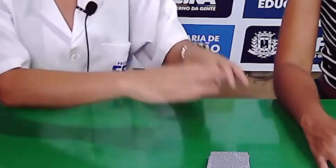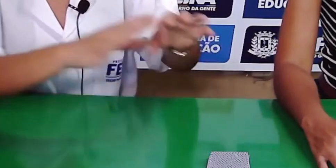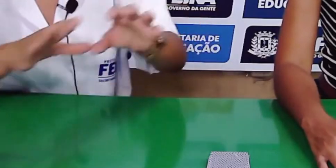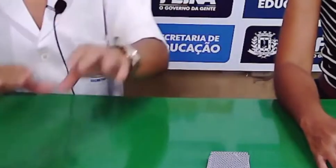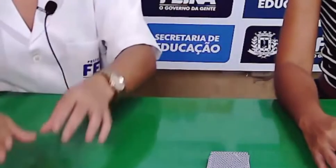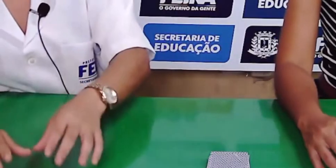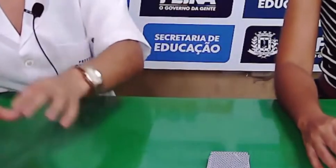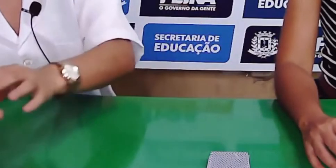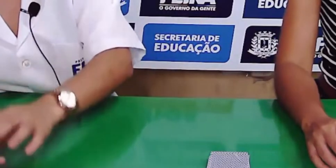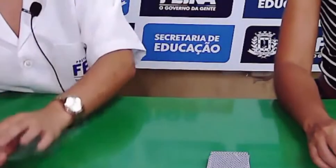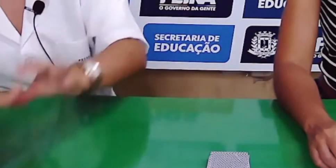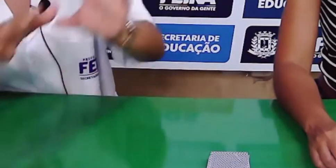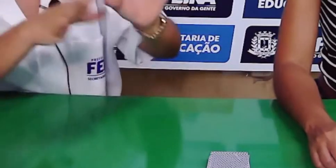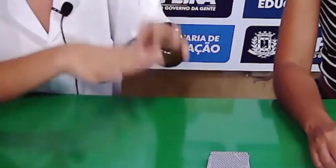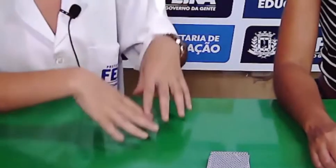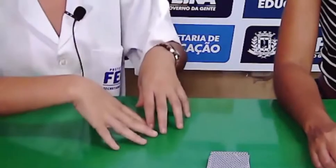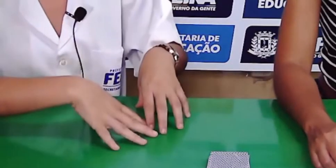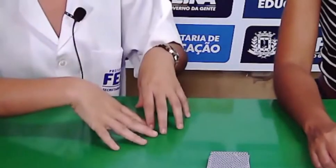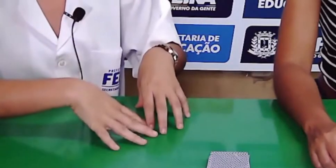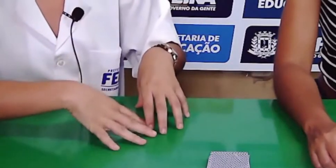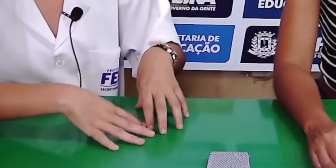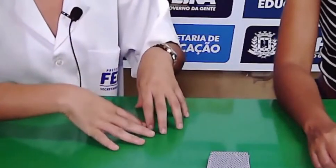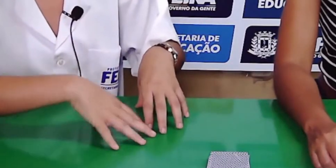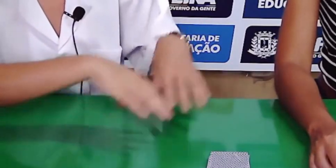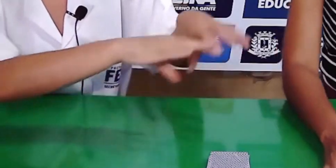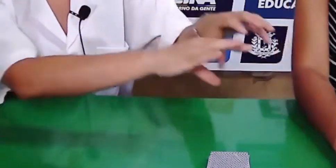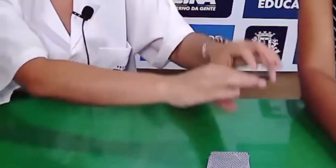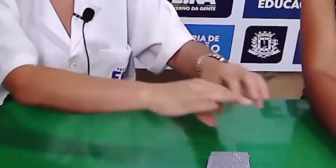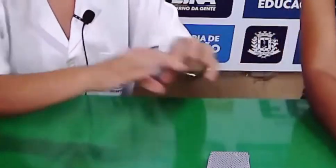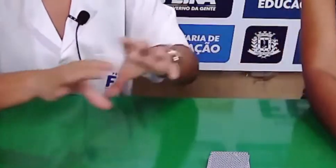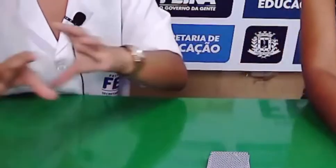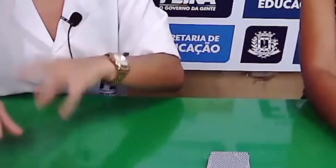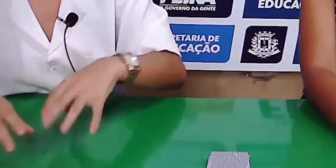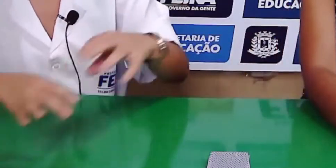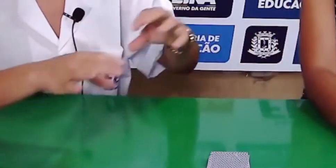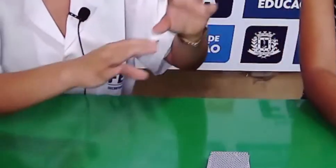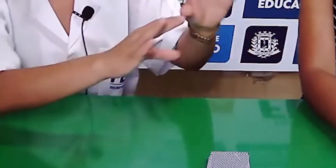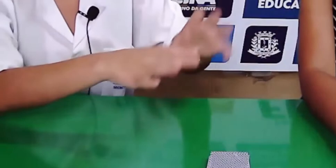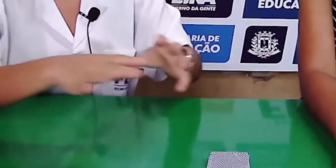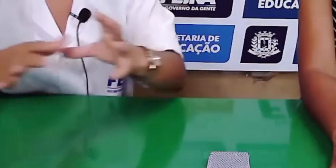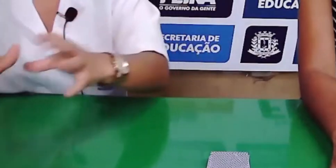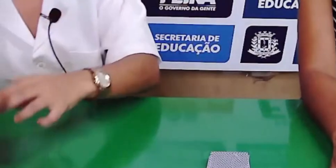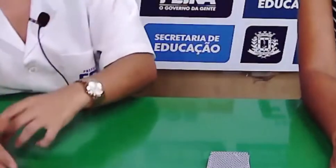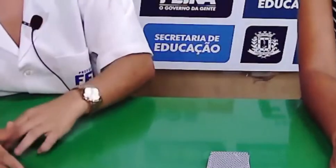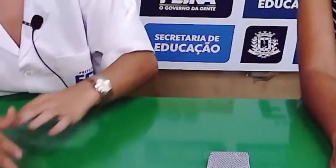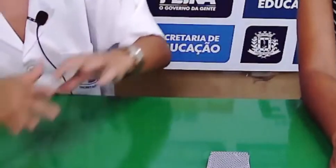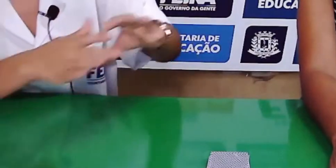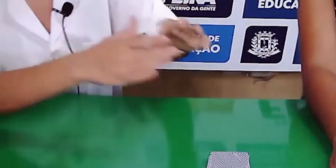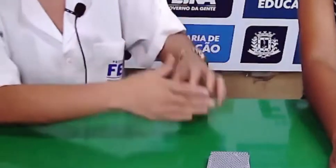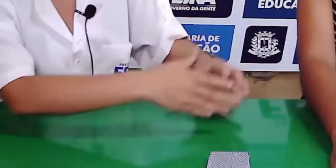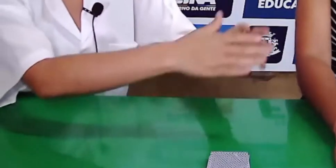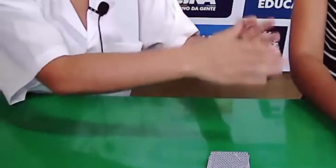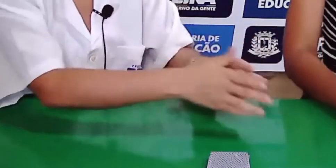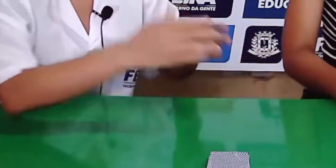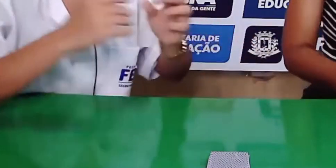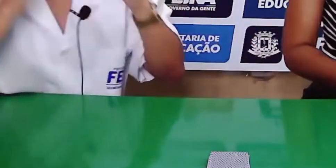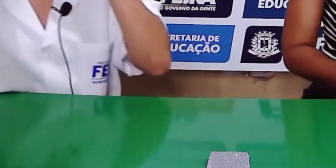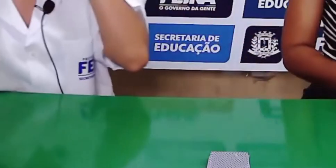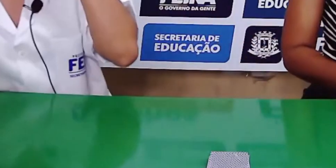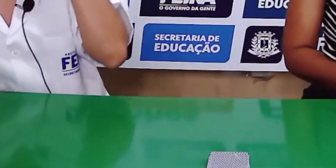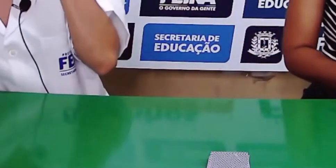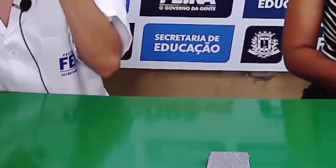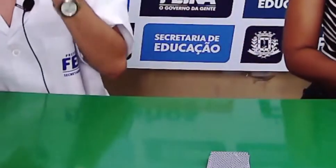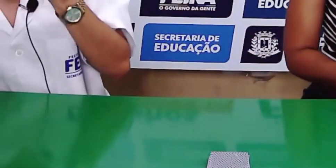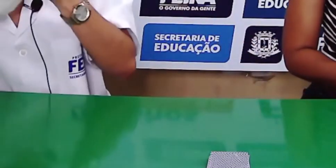Cada um ia ficar com o seu par, tá? Ninguém ia ficar com dois pares. Eu ficava com meu par e ela ficava com o